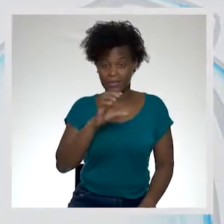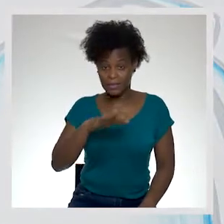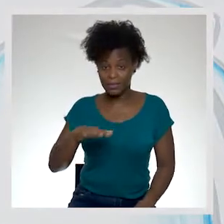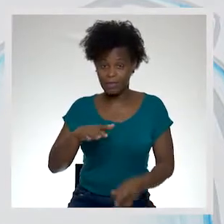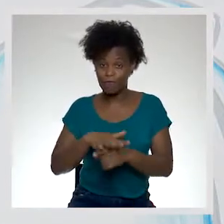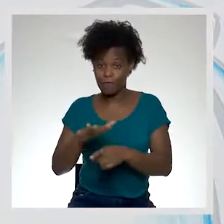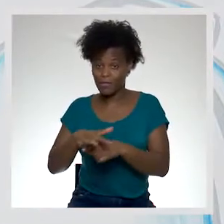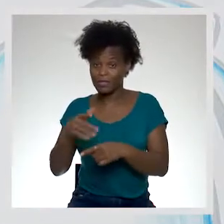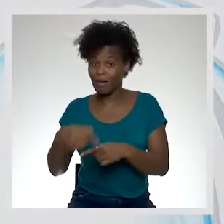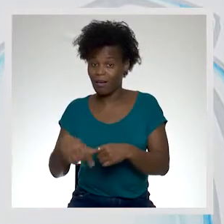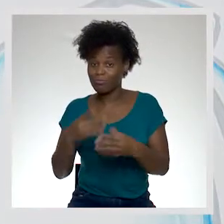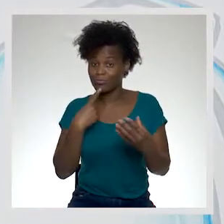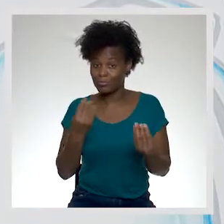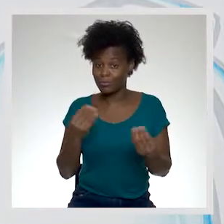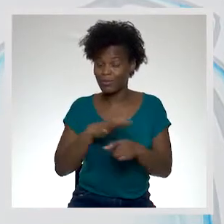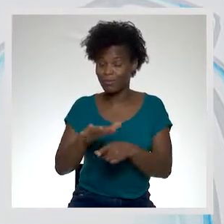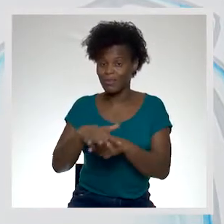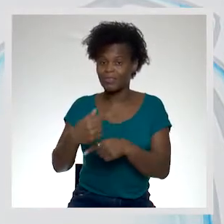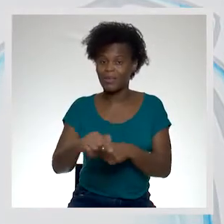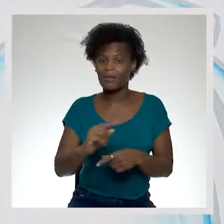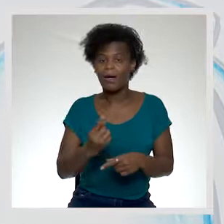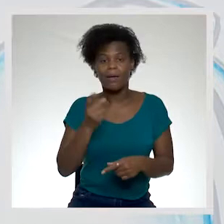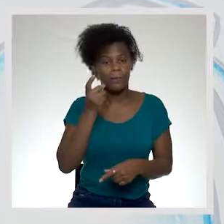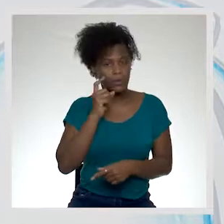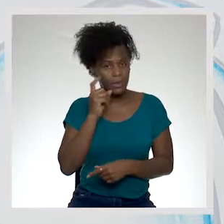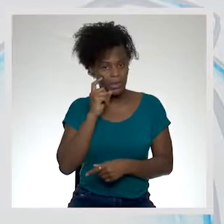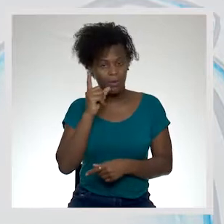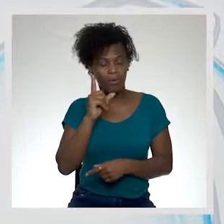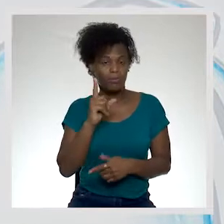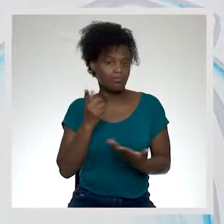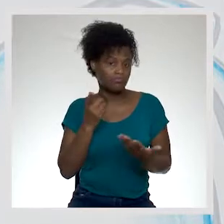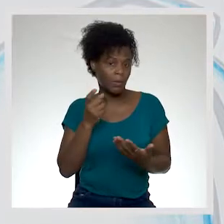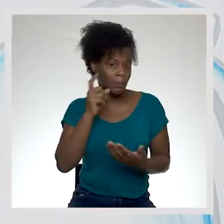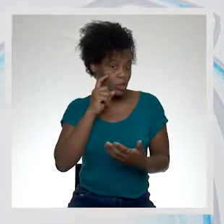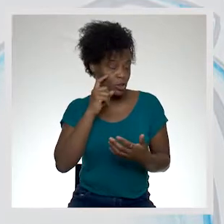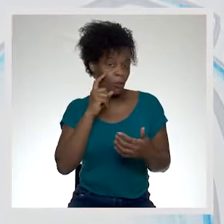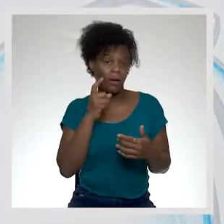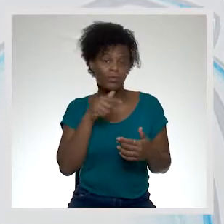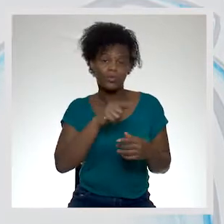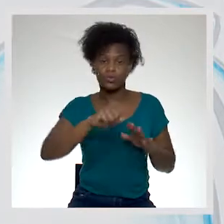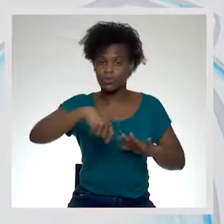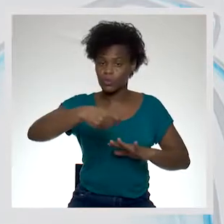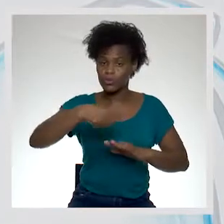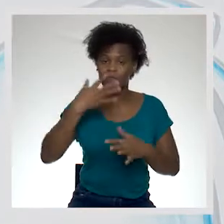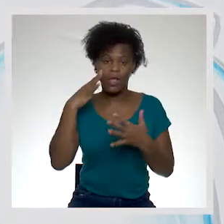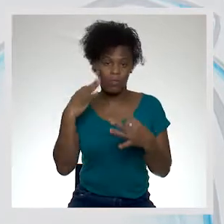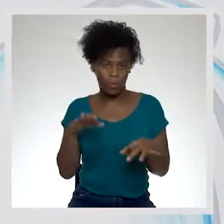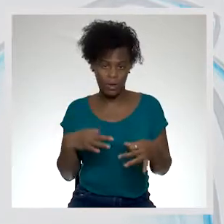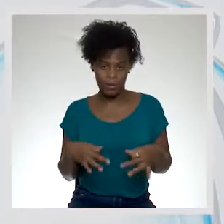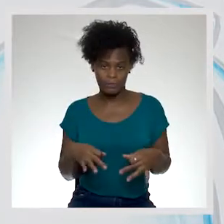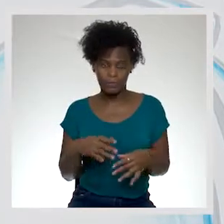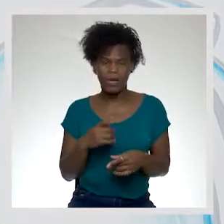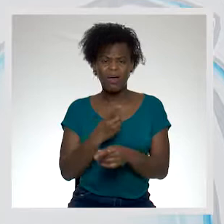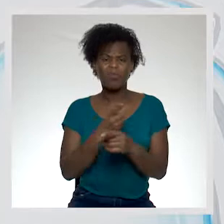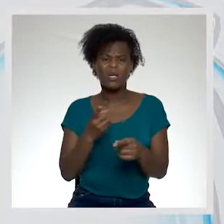influencia muito na conservação e preservação dos recursos naturais. Por que